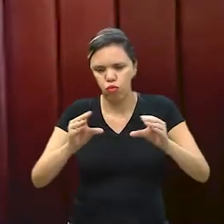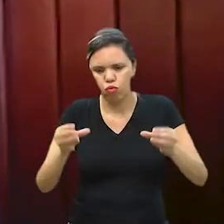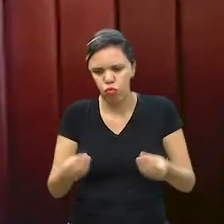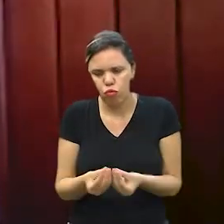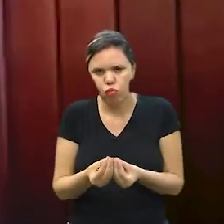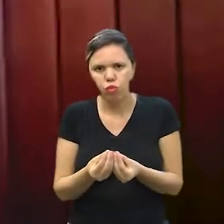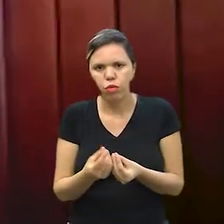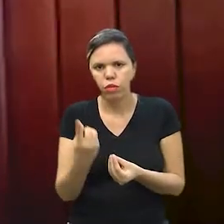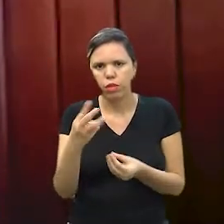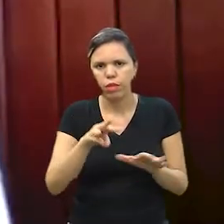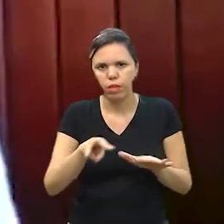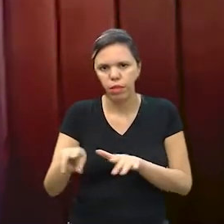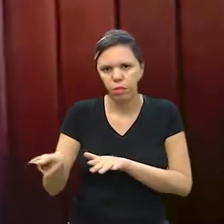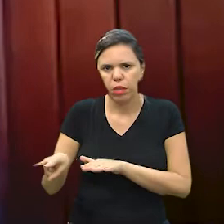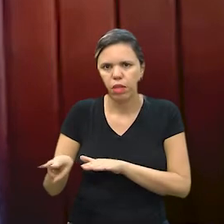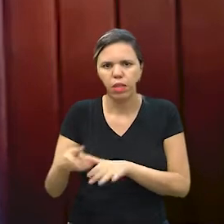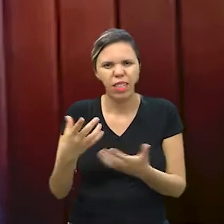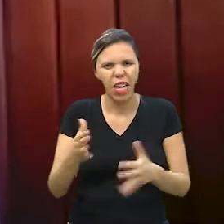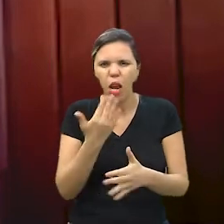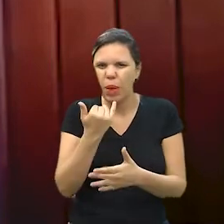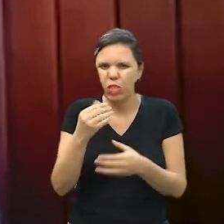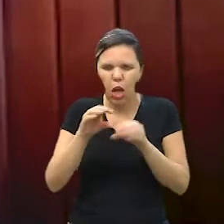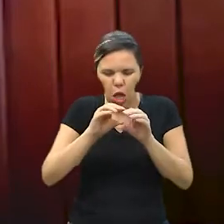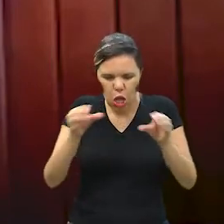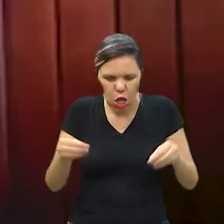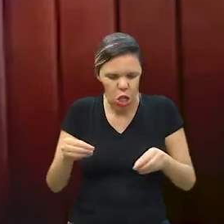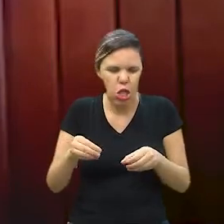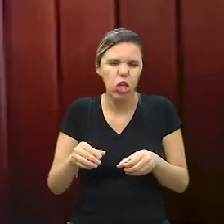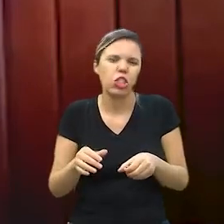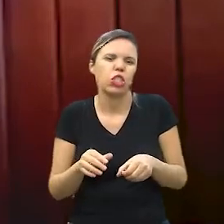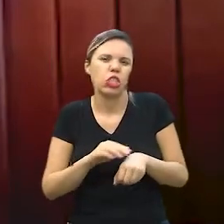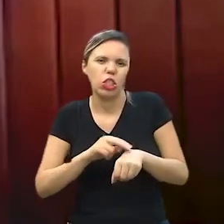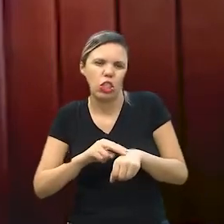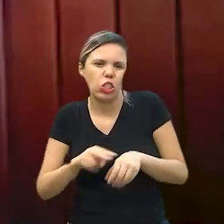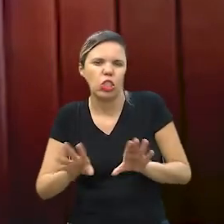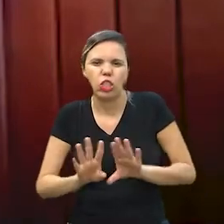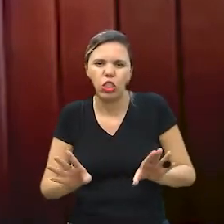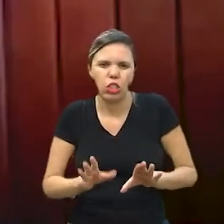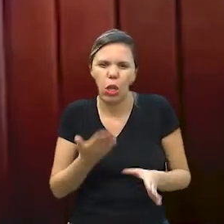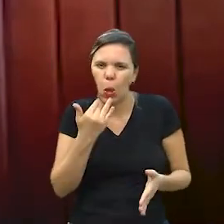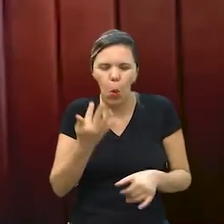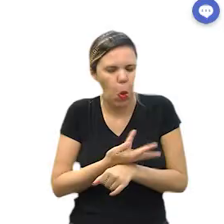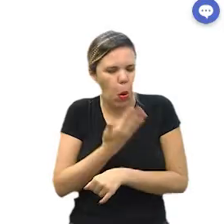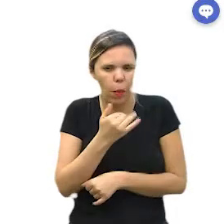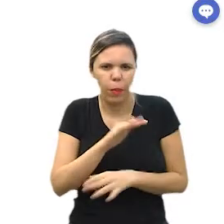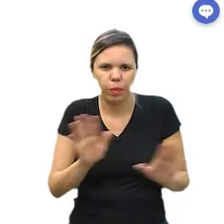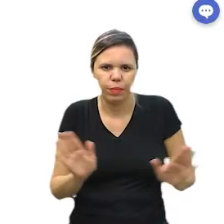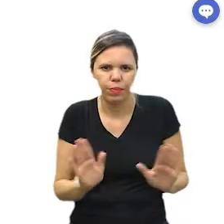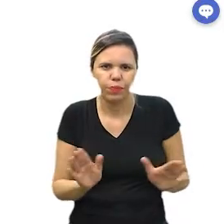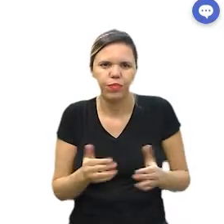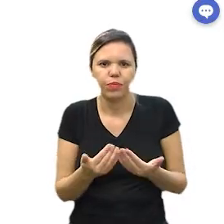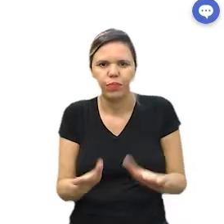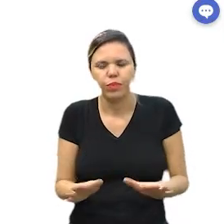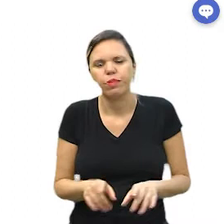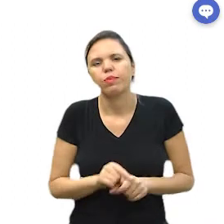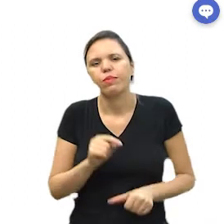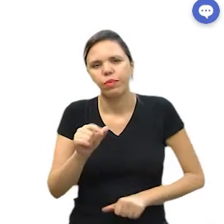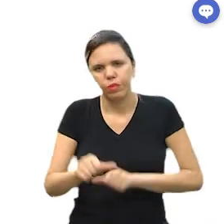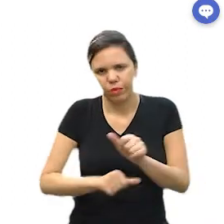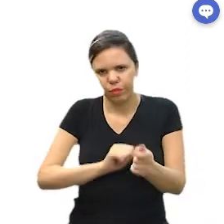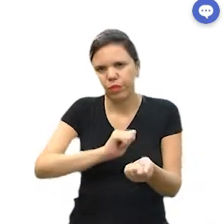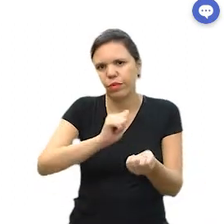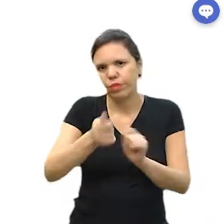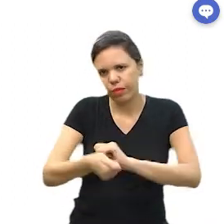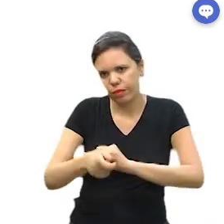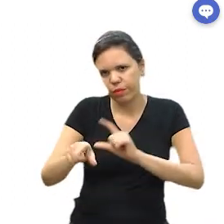na terceira semana o cliente falava: eu não quero mais saber de abobrinha na minha cesta, porque eu não consigo mais comer abobrinha e tal. Então, nós abrimos a